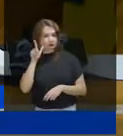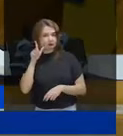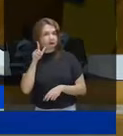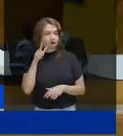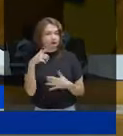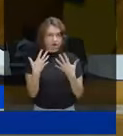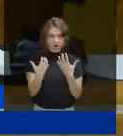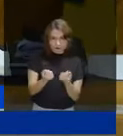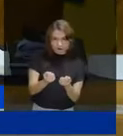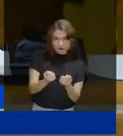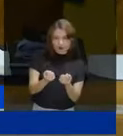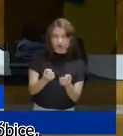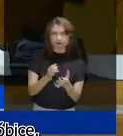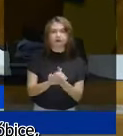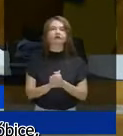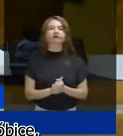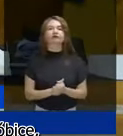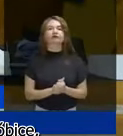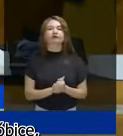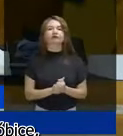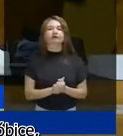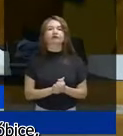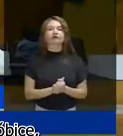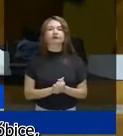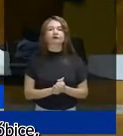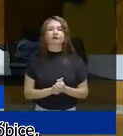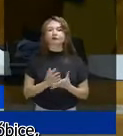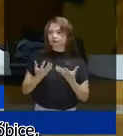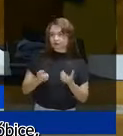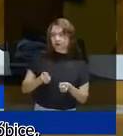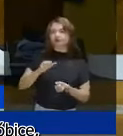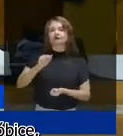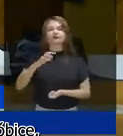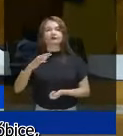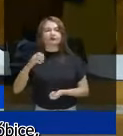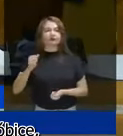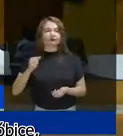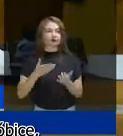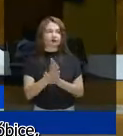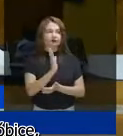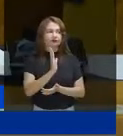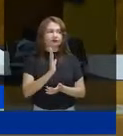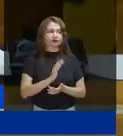houver óbice, a ata estará aprovada. Tribunal Regional Eleitoral, desembargador João Aires.